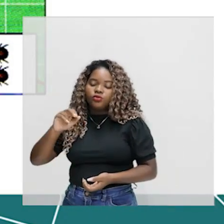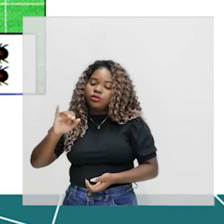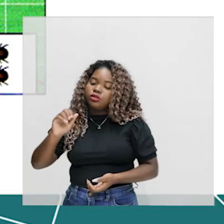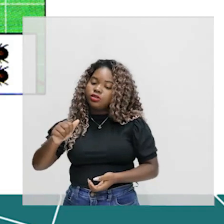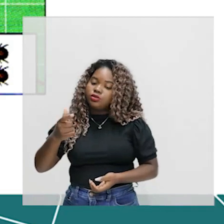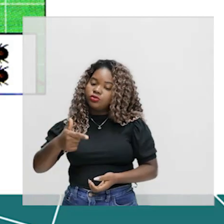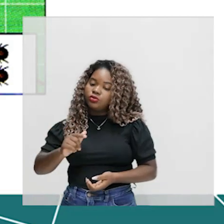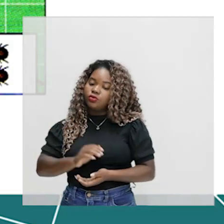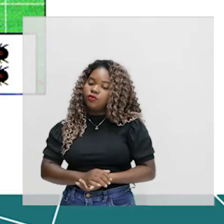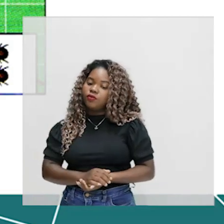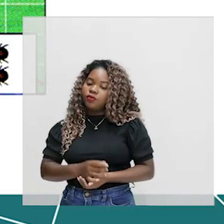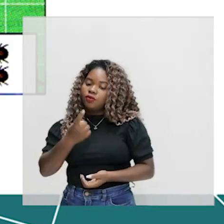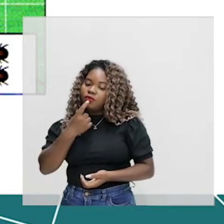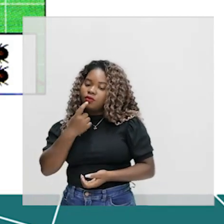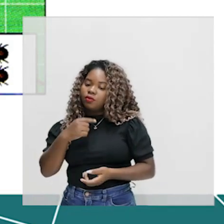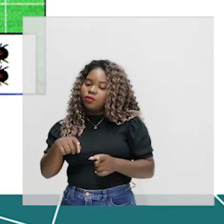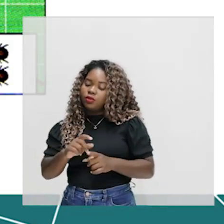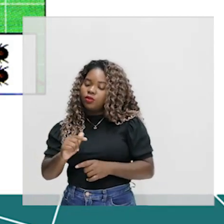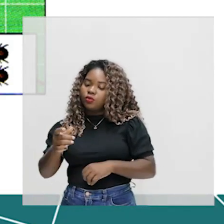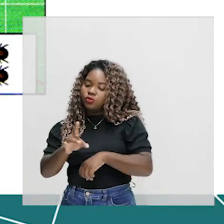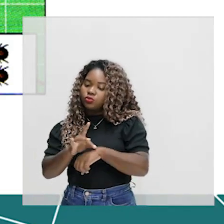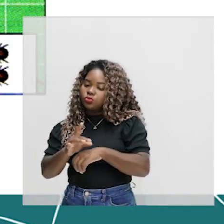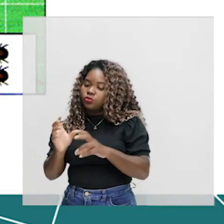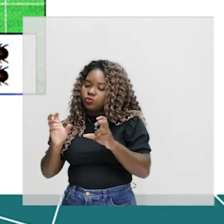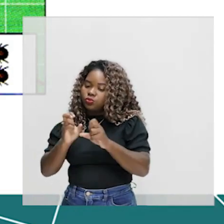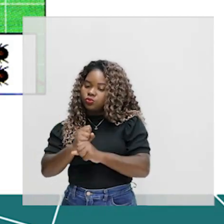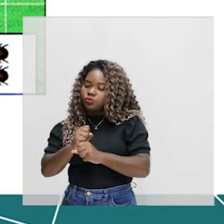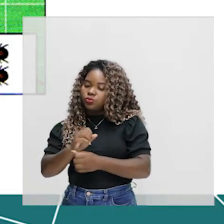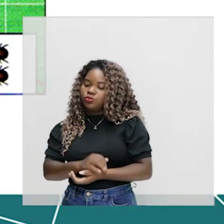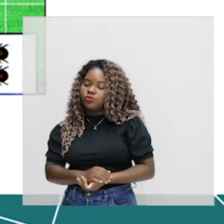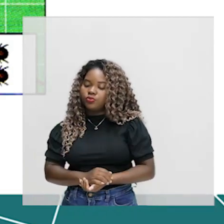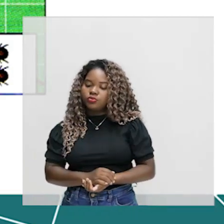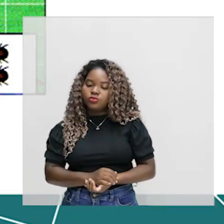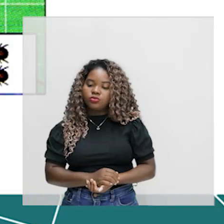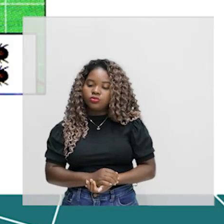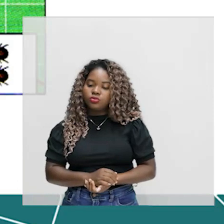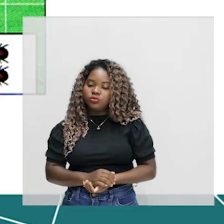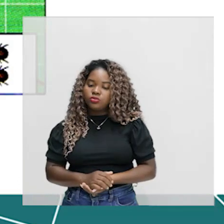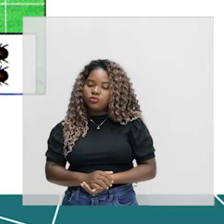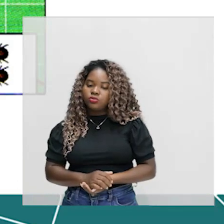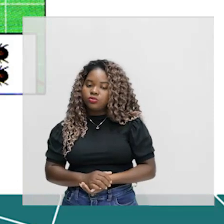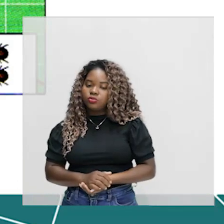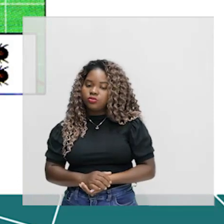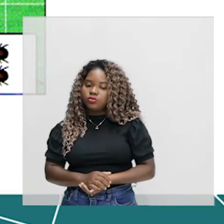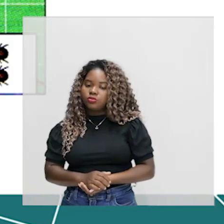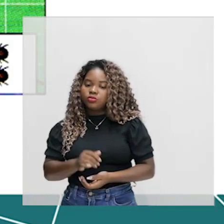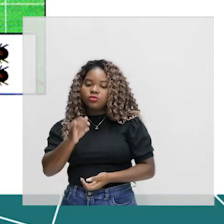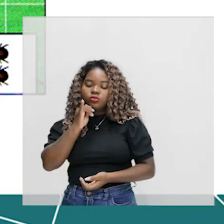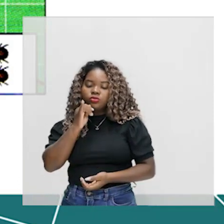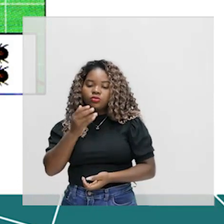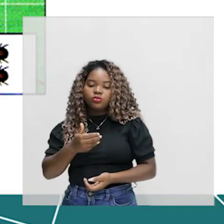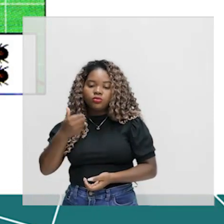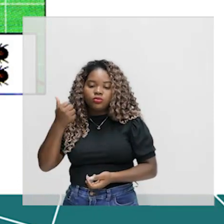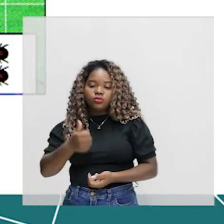e as joaninhas escuras aquelas joaninhas que tem a cor intermediária elas não vão sobreviver tá um exemplo